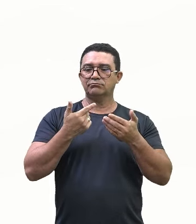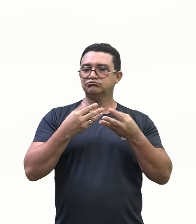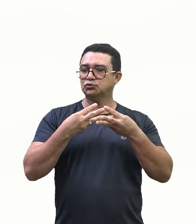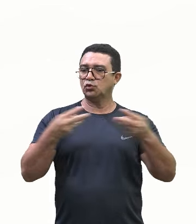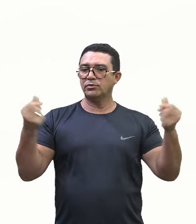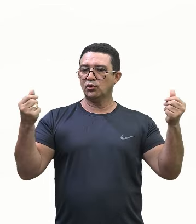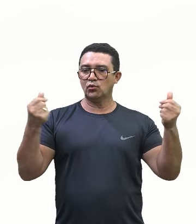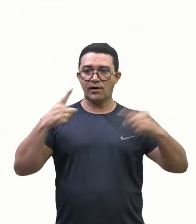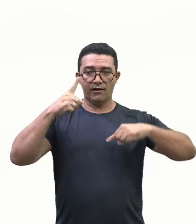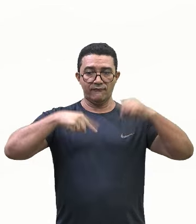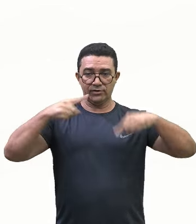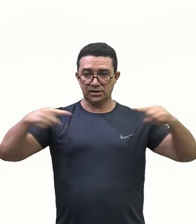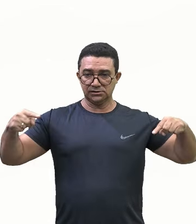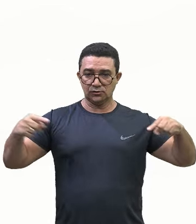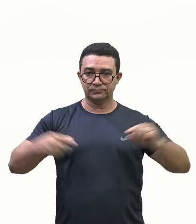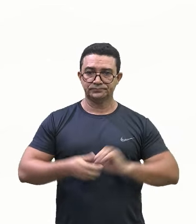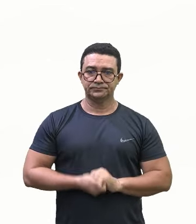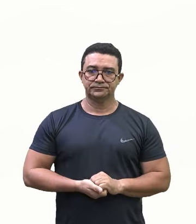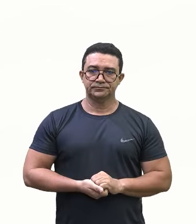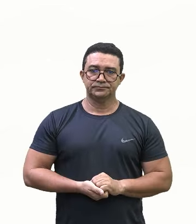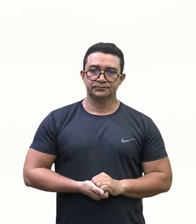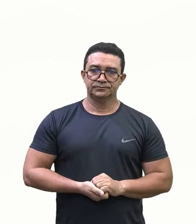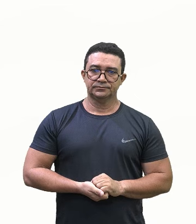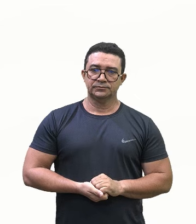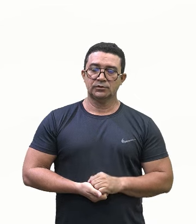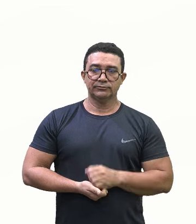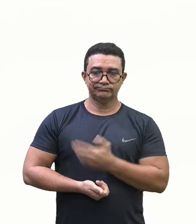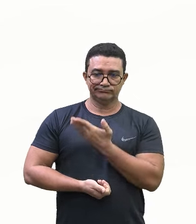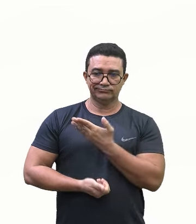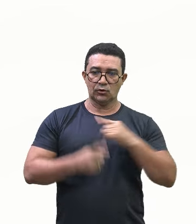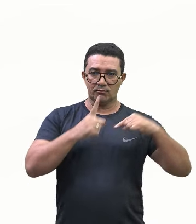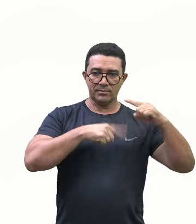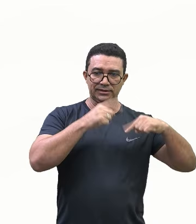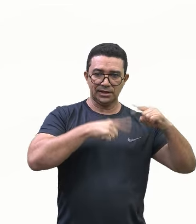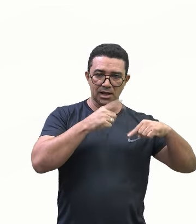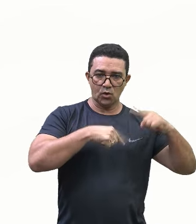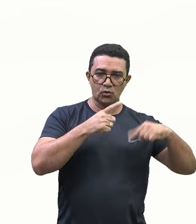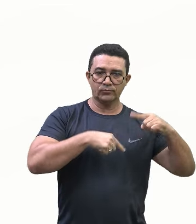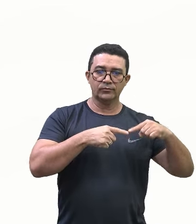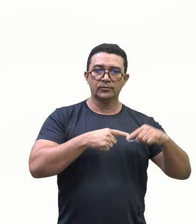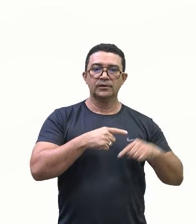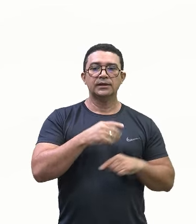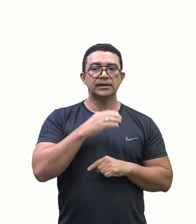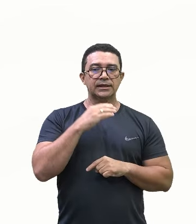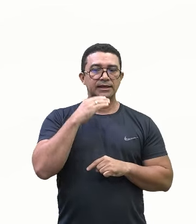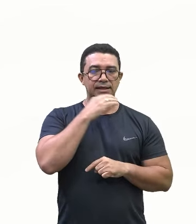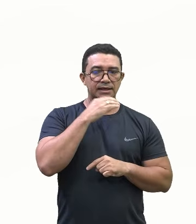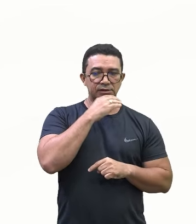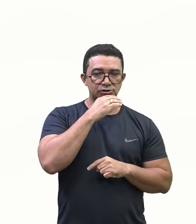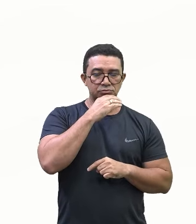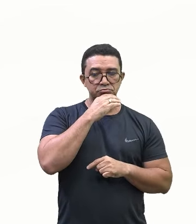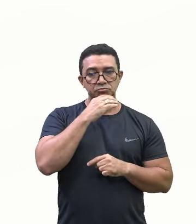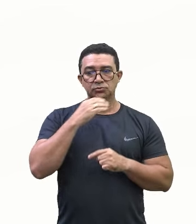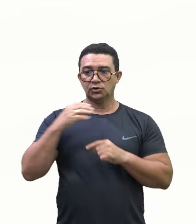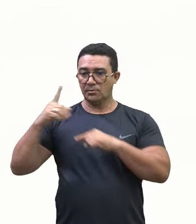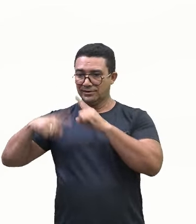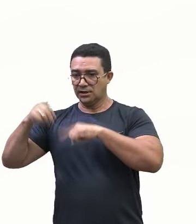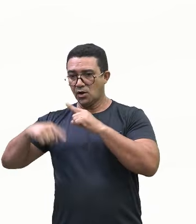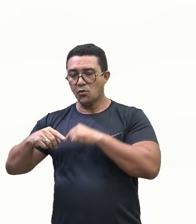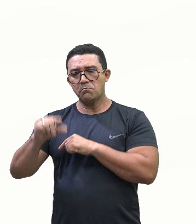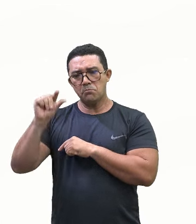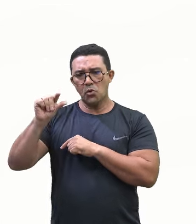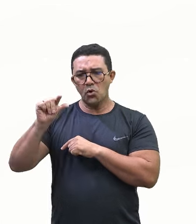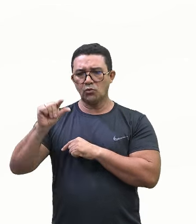tenho aqui um objeto quente e um objeto com menos calor.